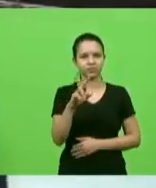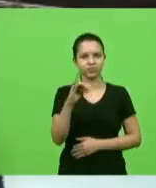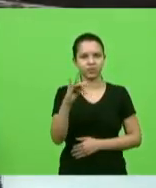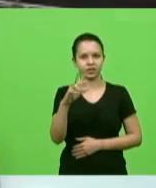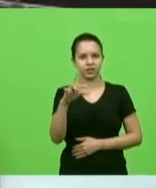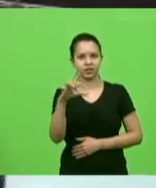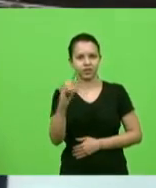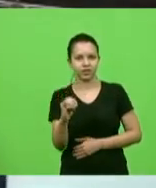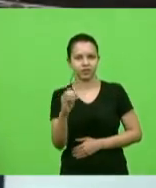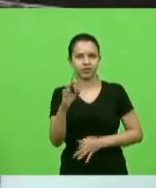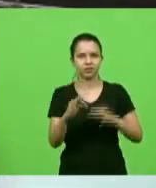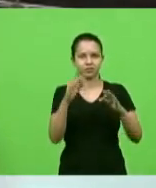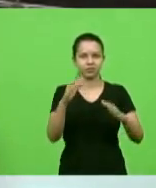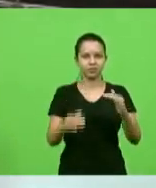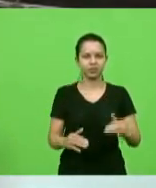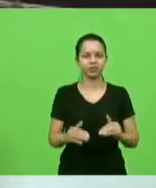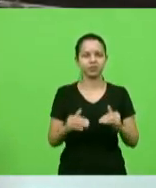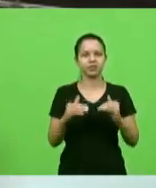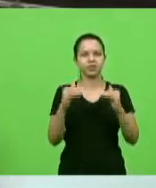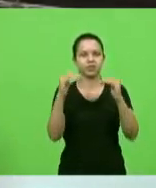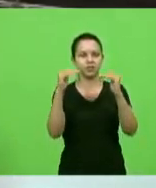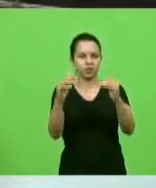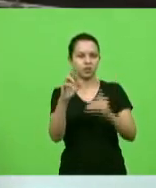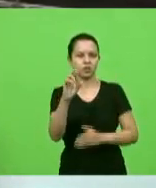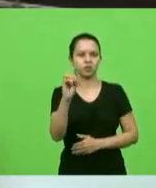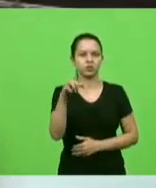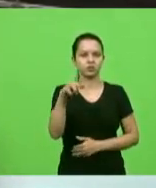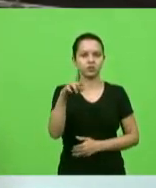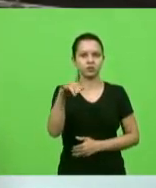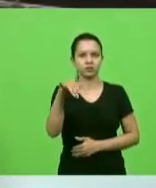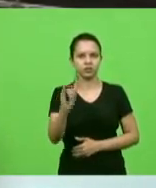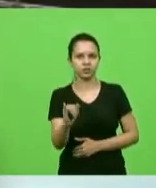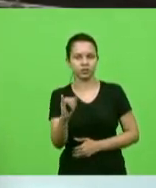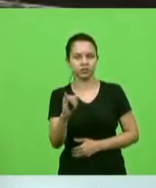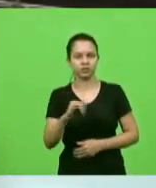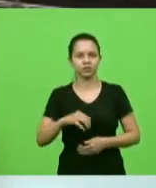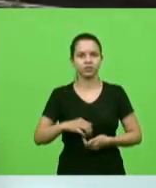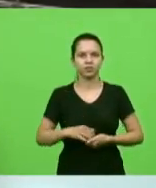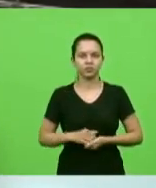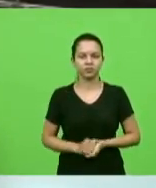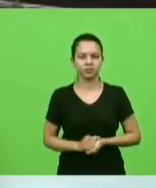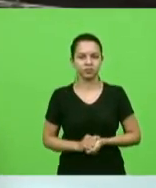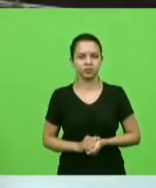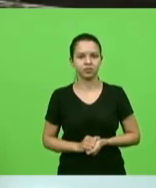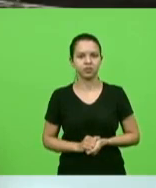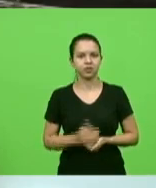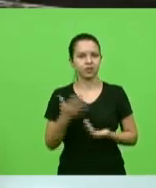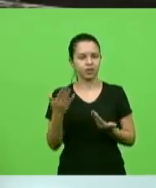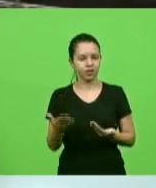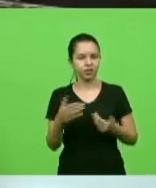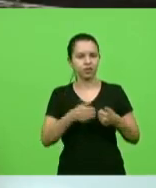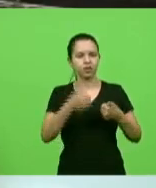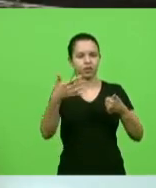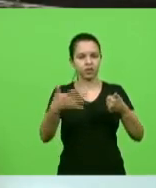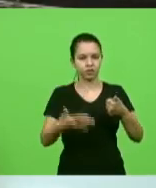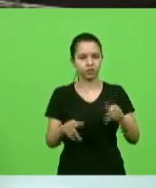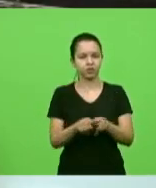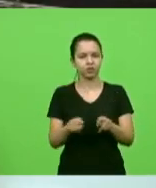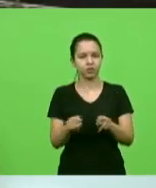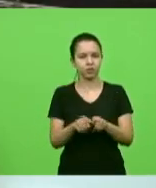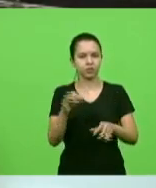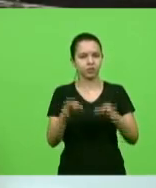a jogadora rosania a portela bofe me disse a relatora